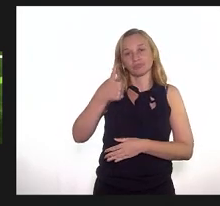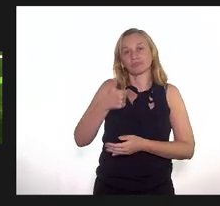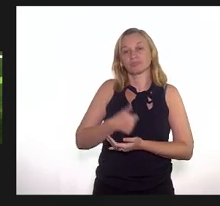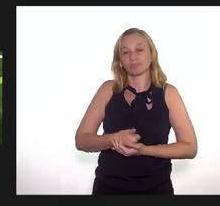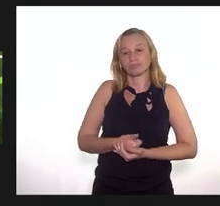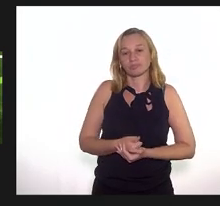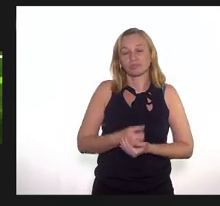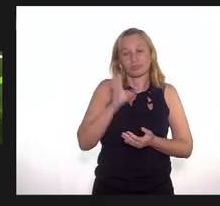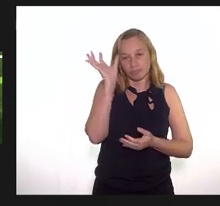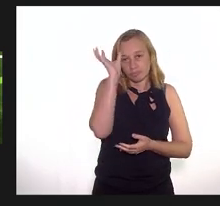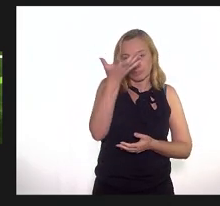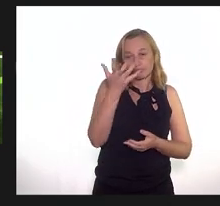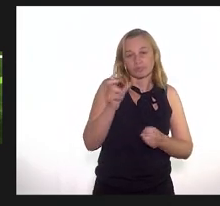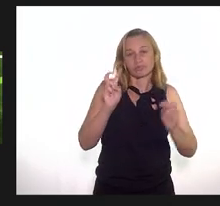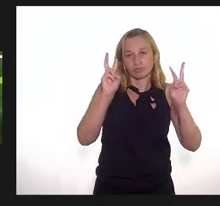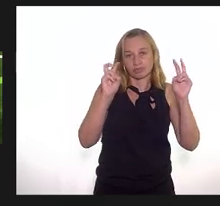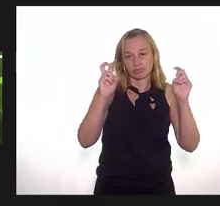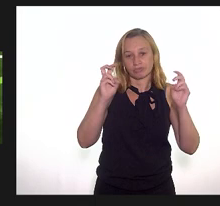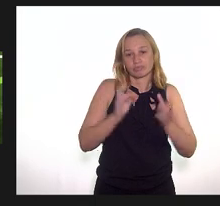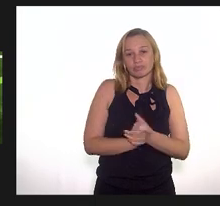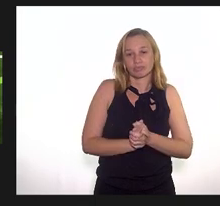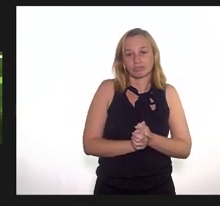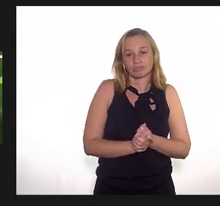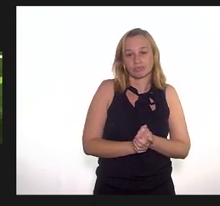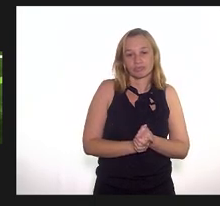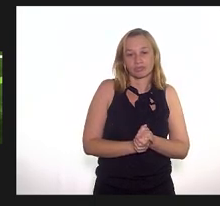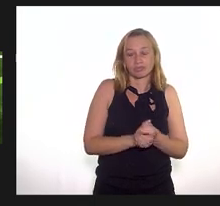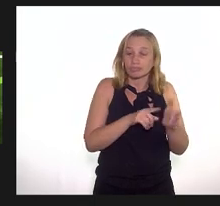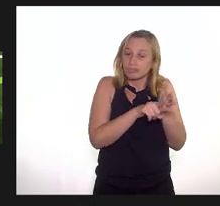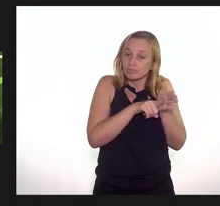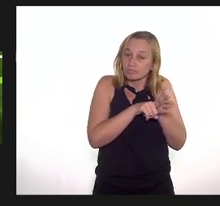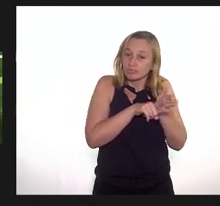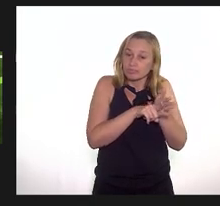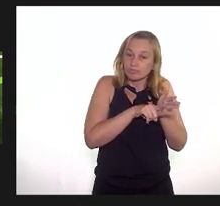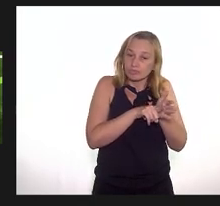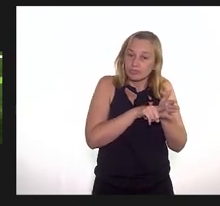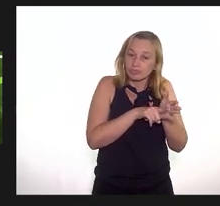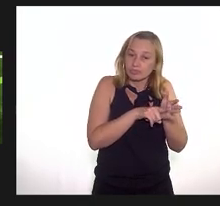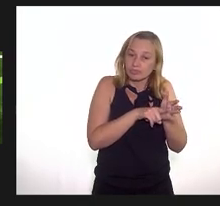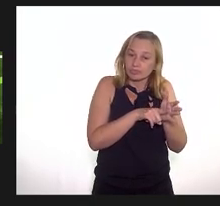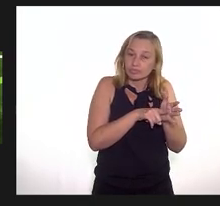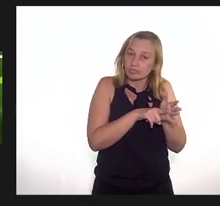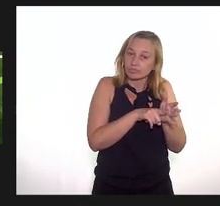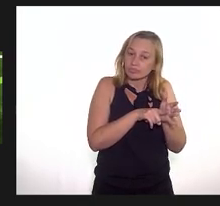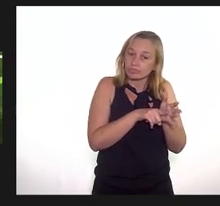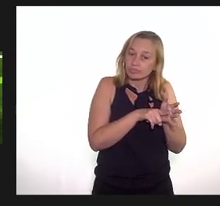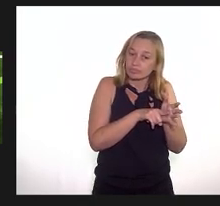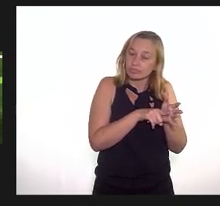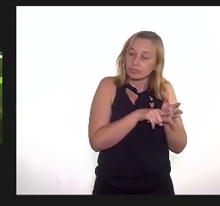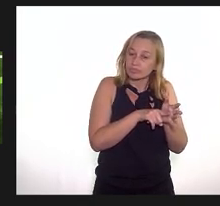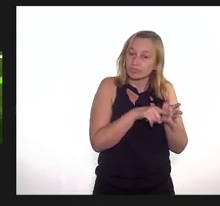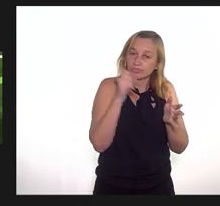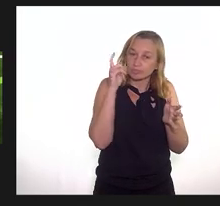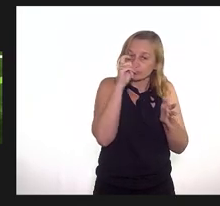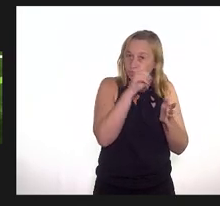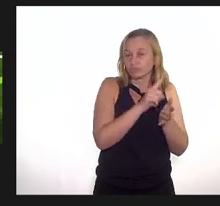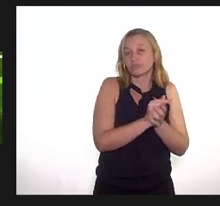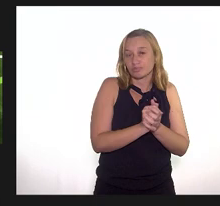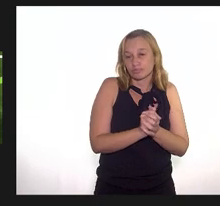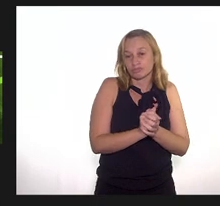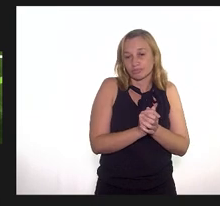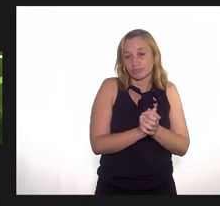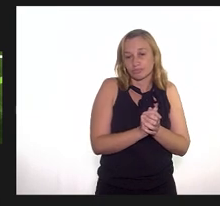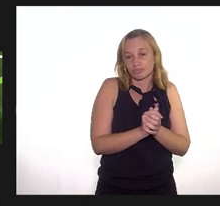para resolver estas questões de exames que fogem do pouco, presidente,